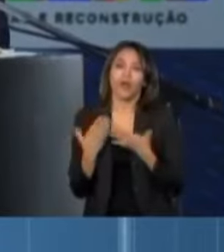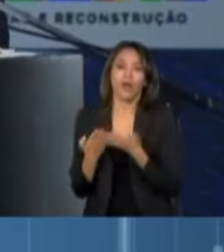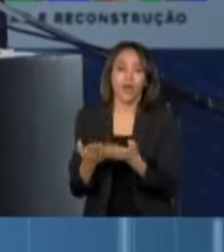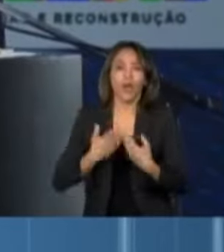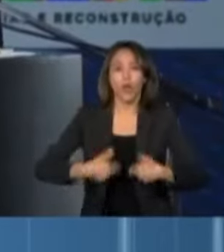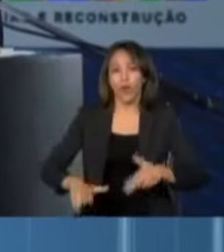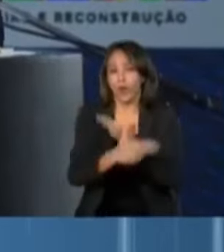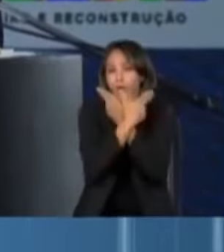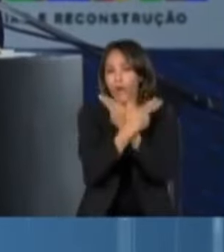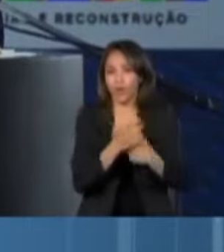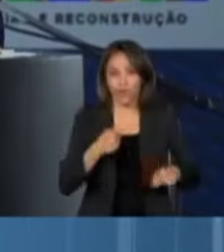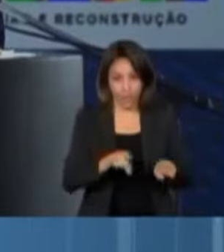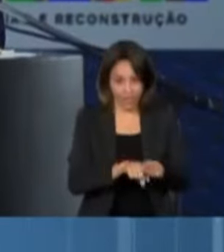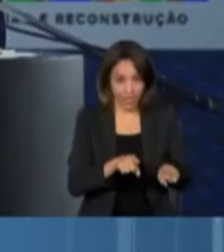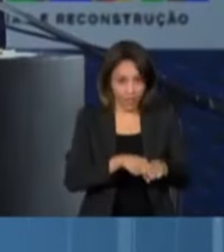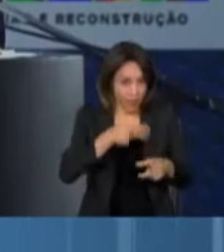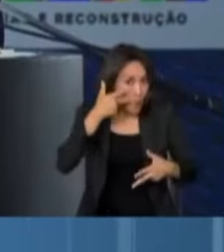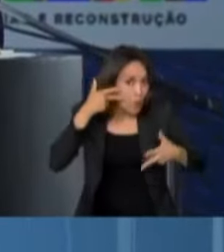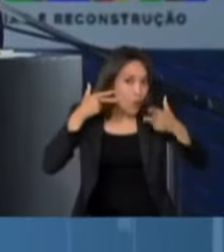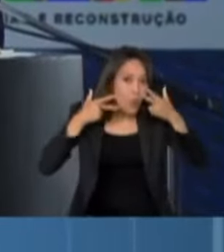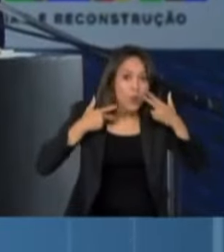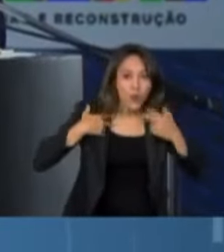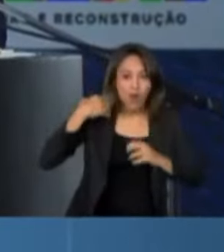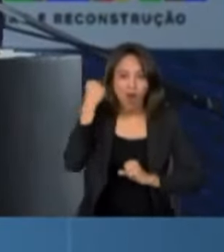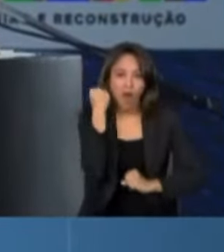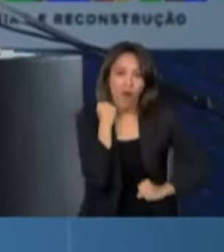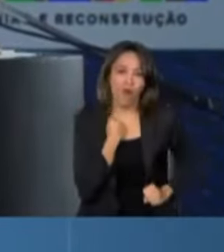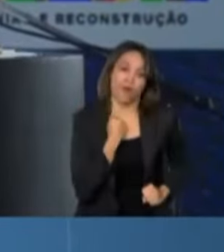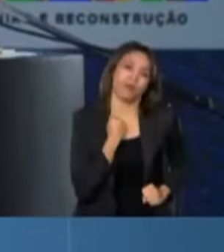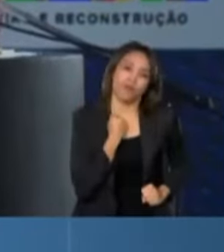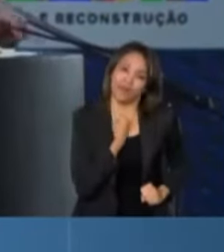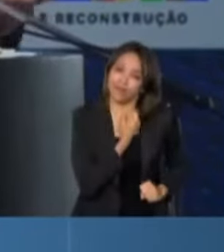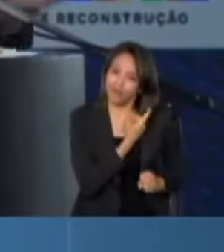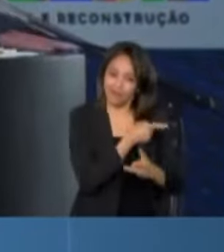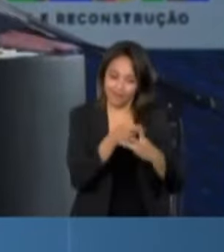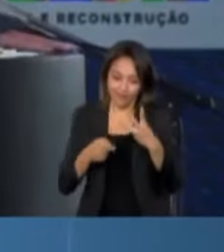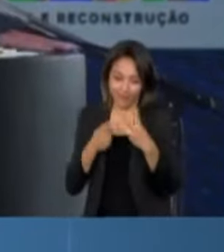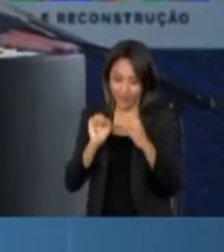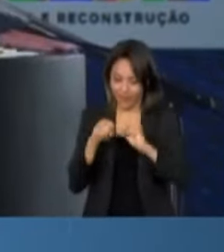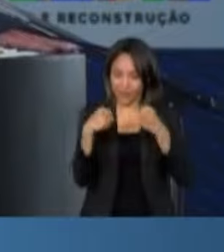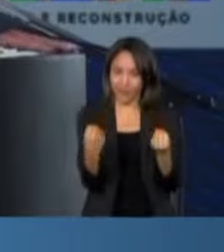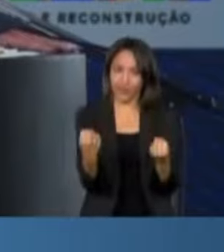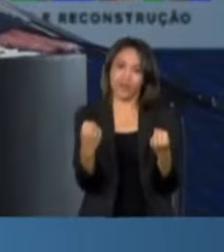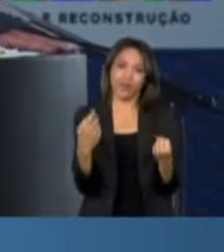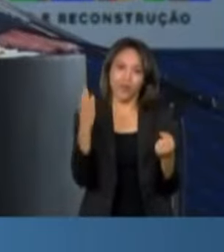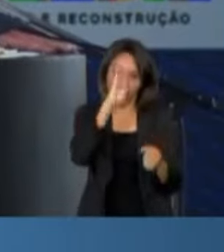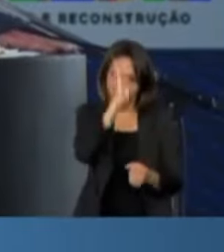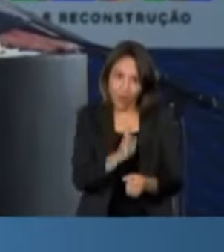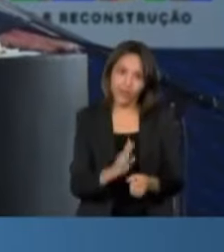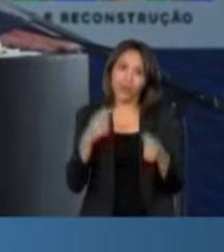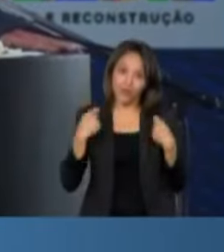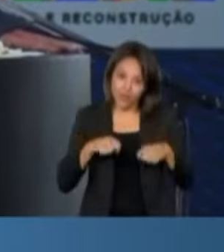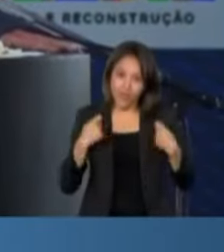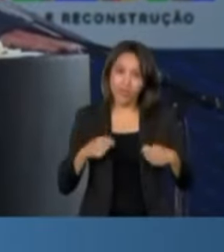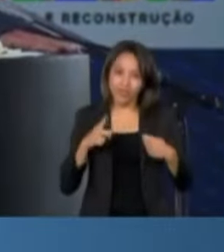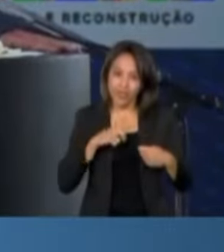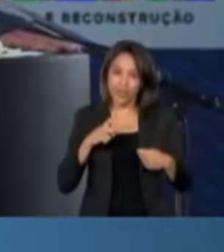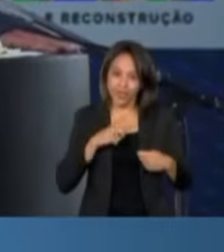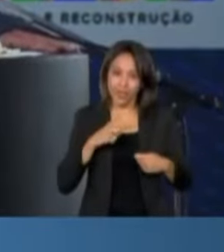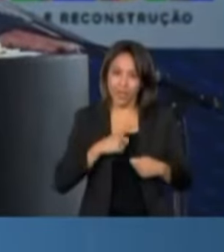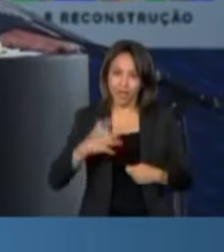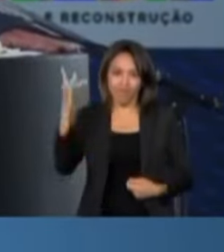até 2034, é o lançamento ao mar. Lançamento ao mar, eu estou falando, não é a construção, não, porque a construção